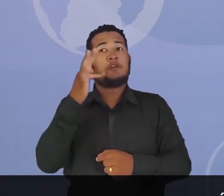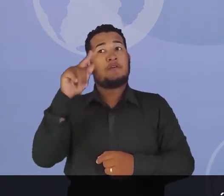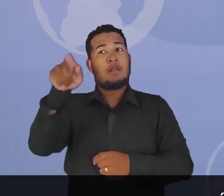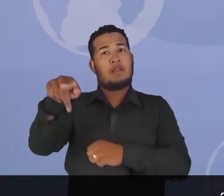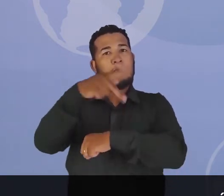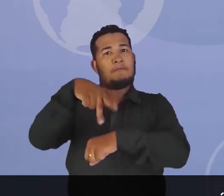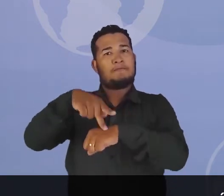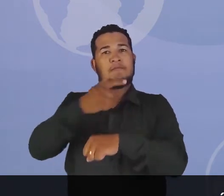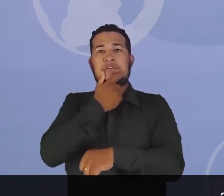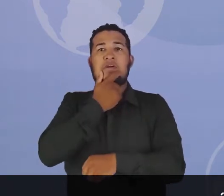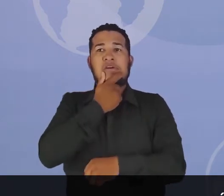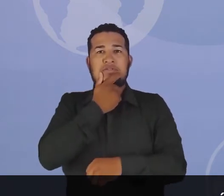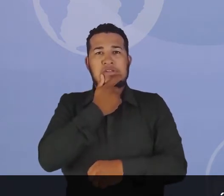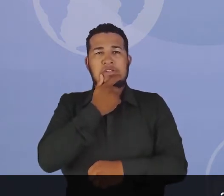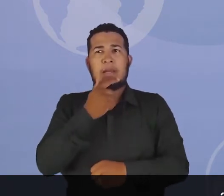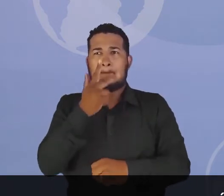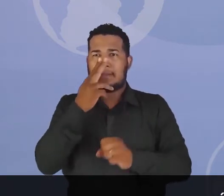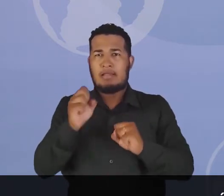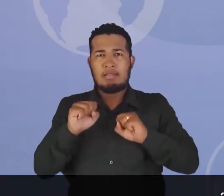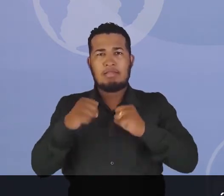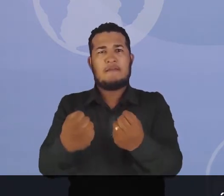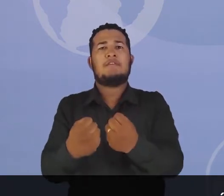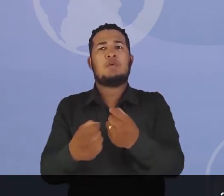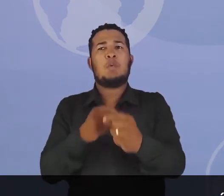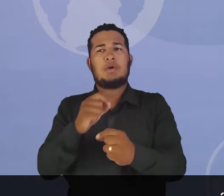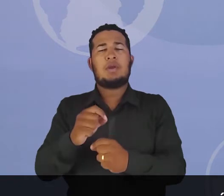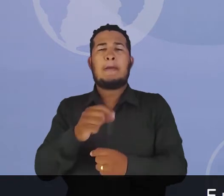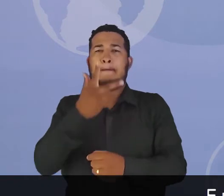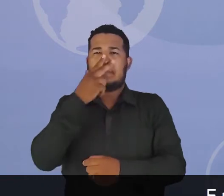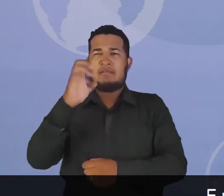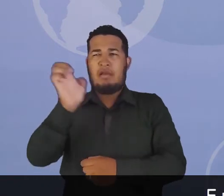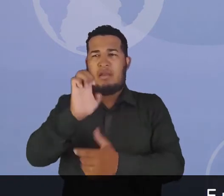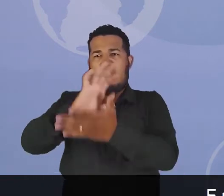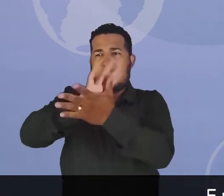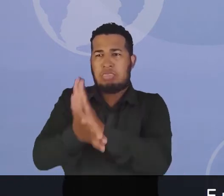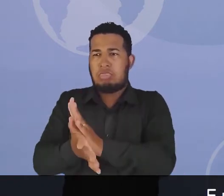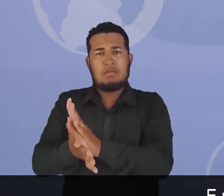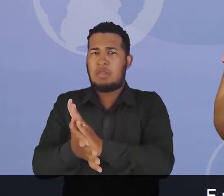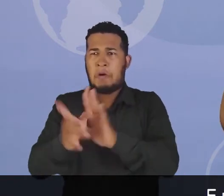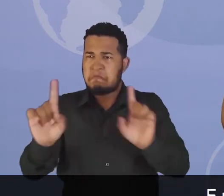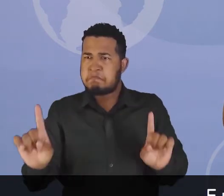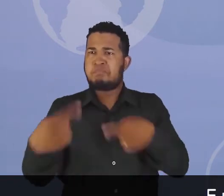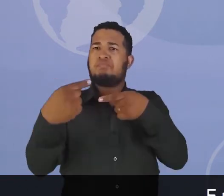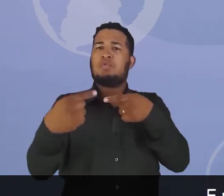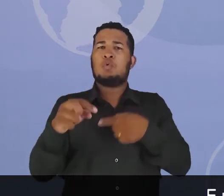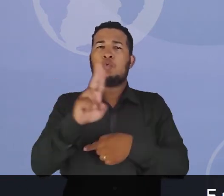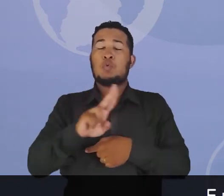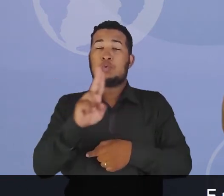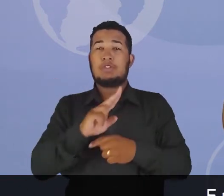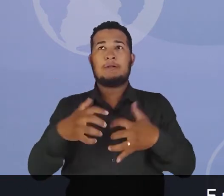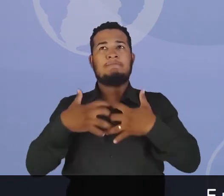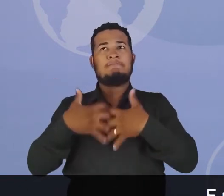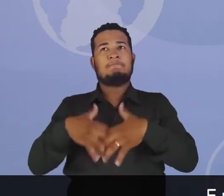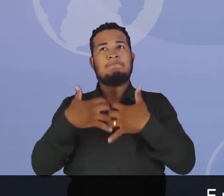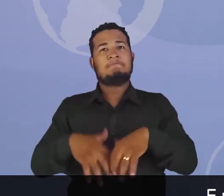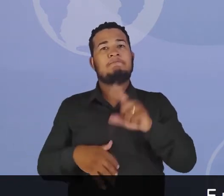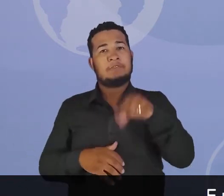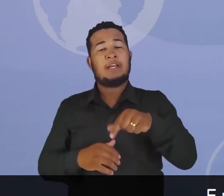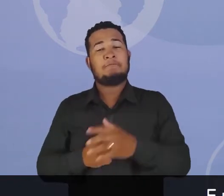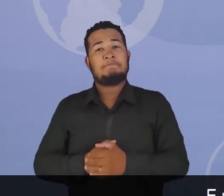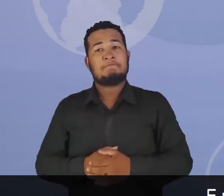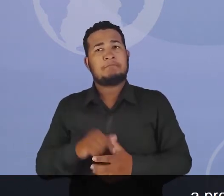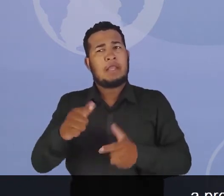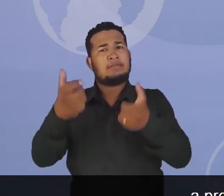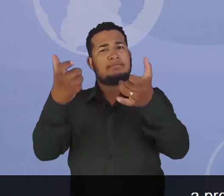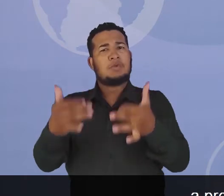a descriminalização da homossexualidade. E utilizando esse raciocínio, Jeremy Bentham afirma